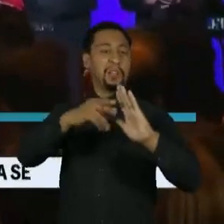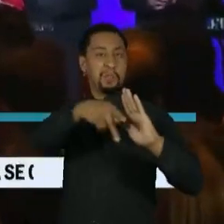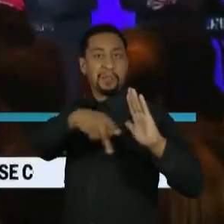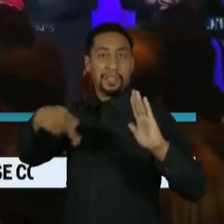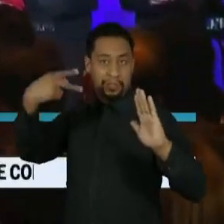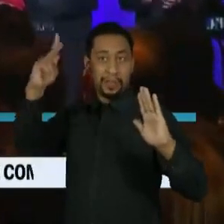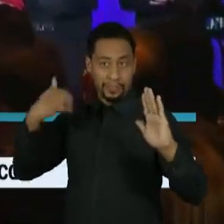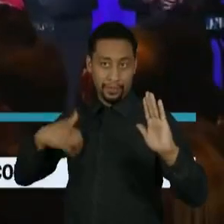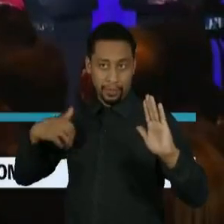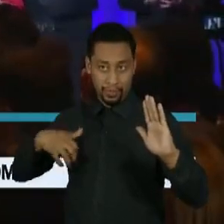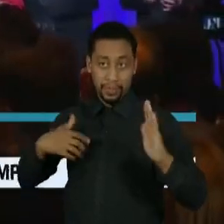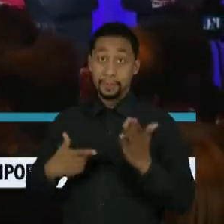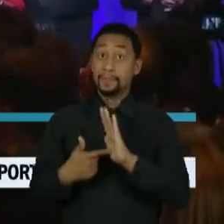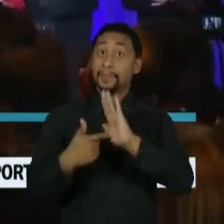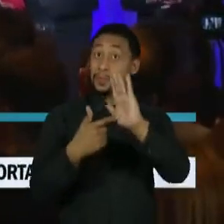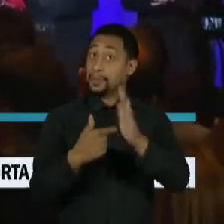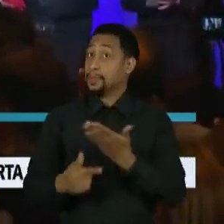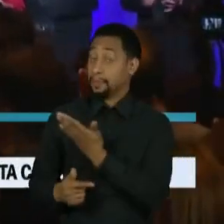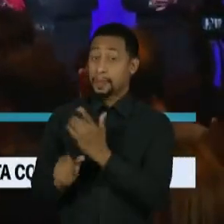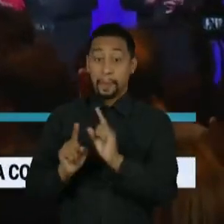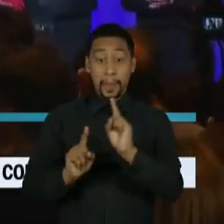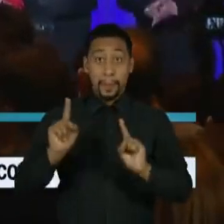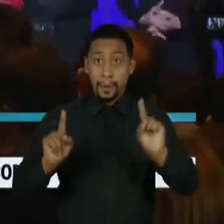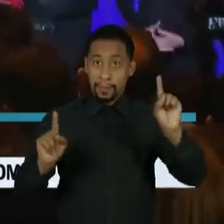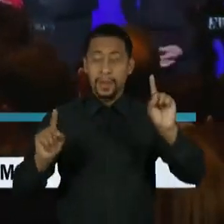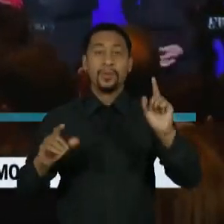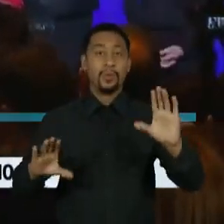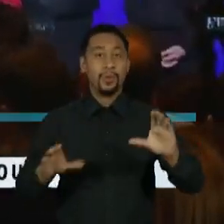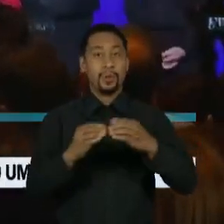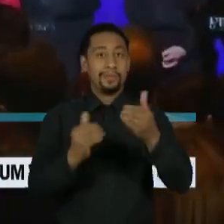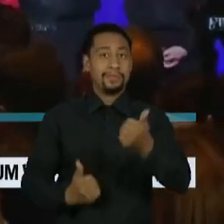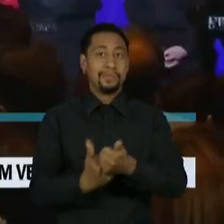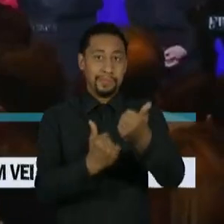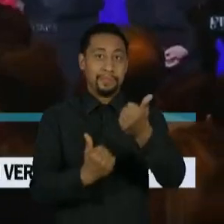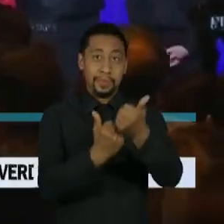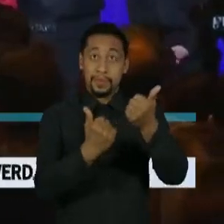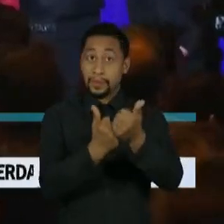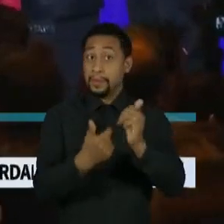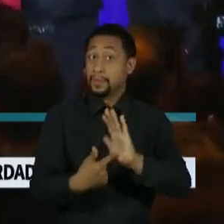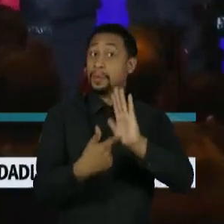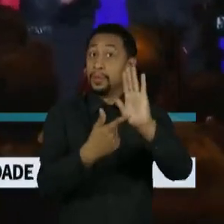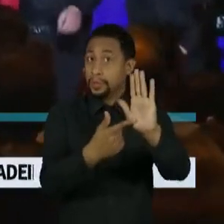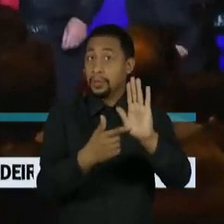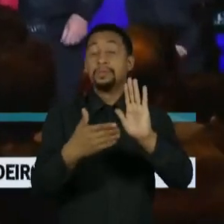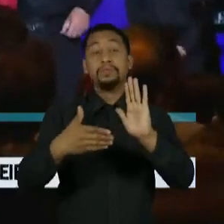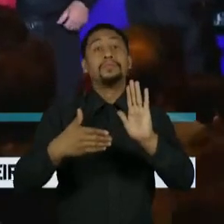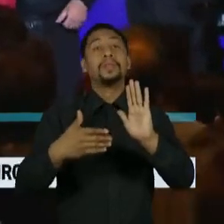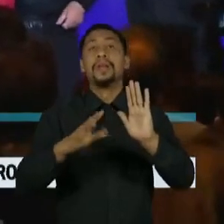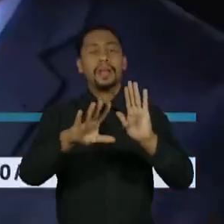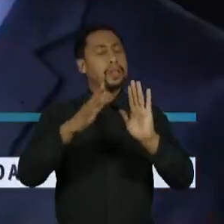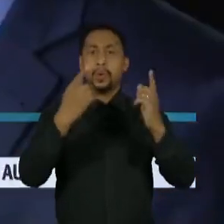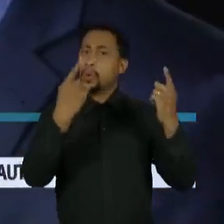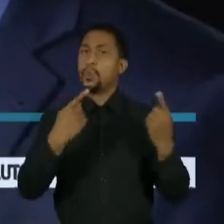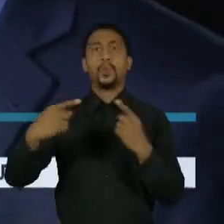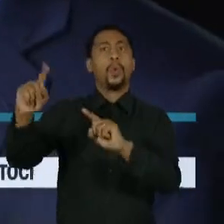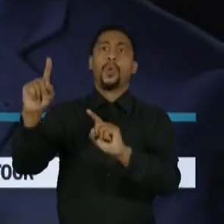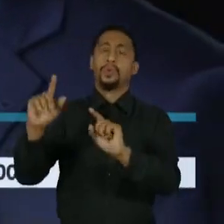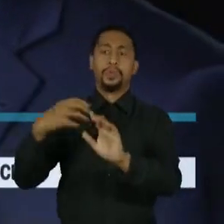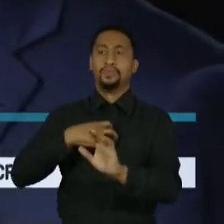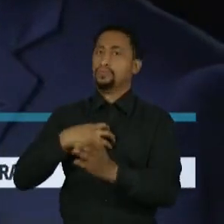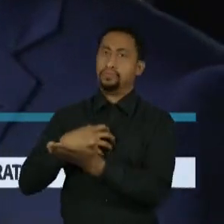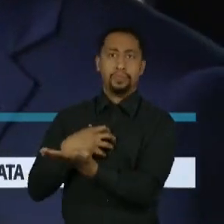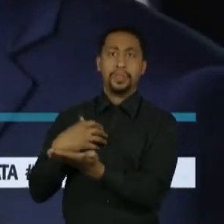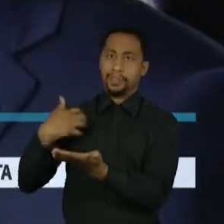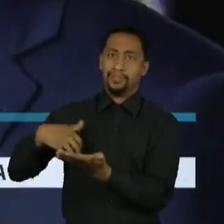comemorar o resultado das primárias com seus apoiadores, prosseguiu na imagem de um candidato antissistema. Disse que vai dar